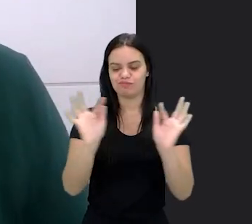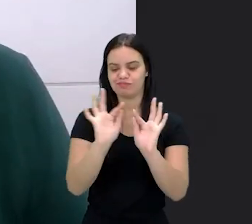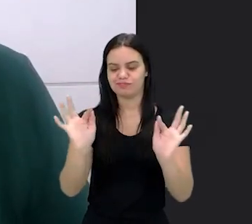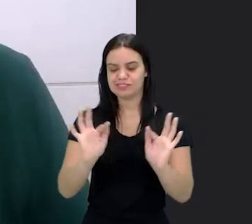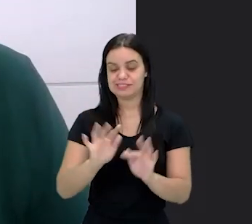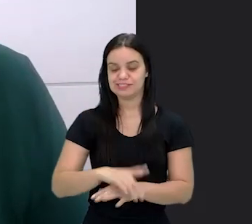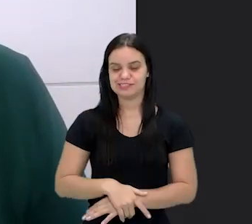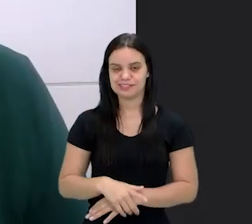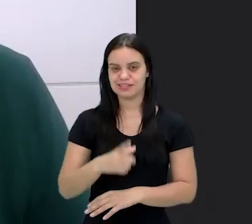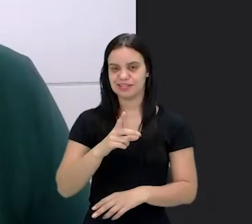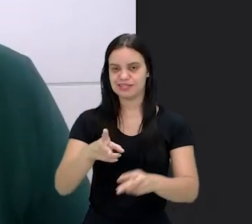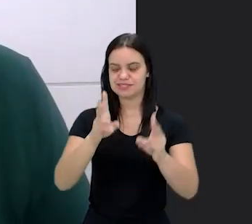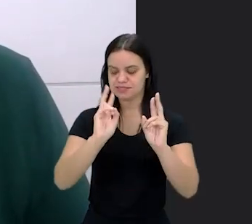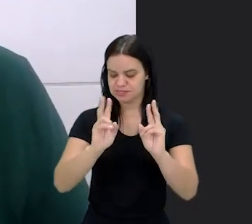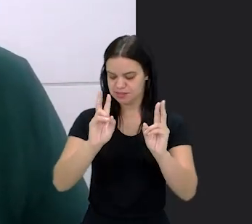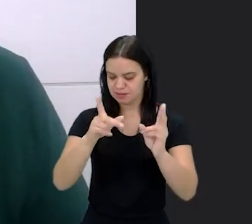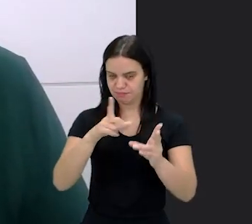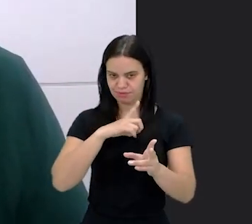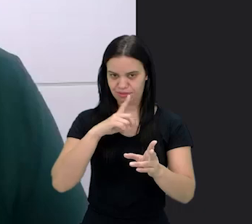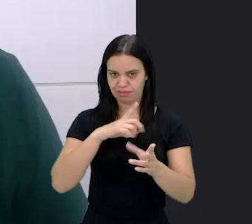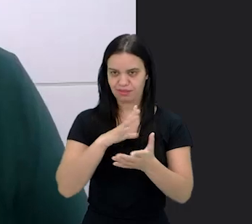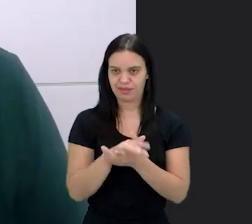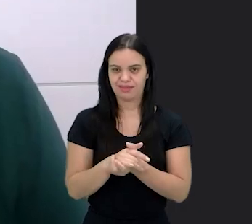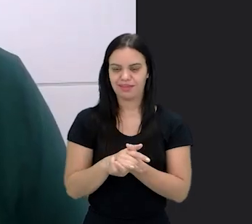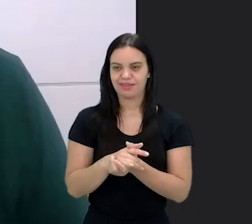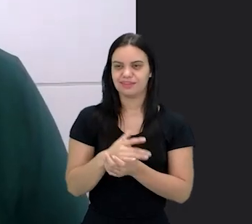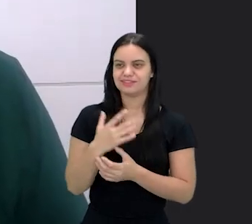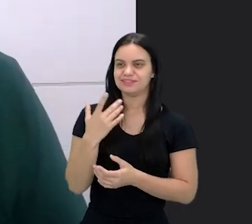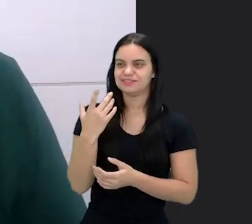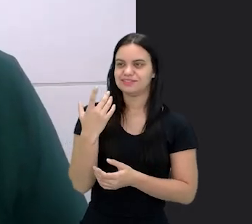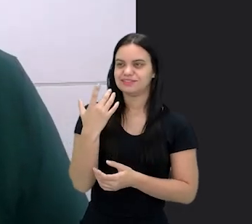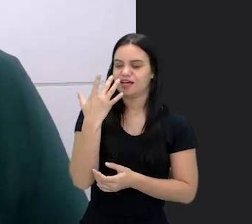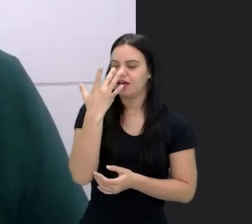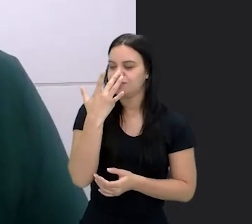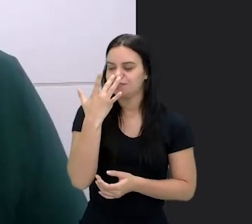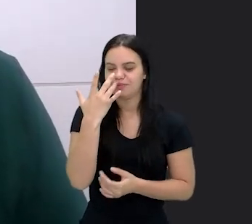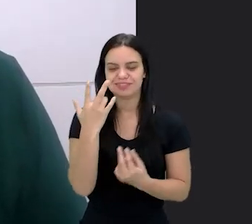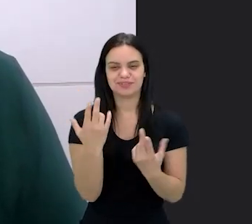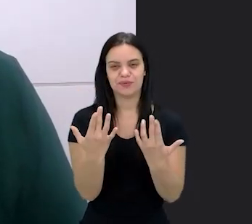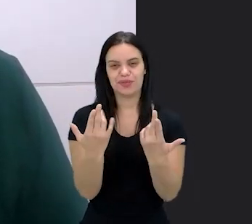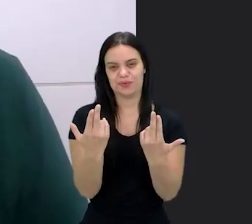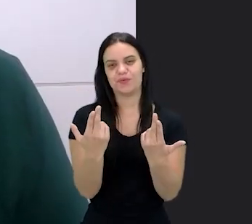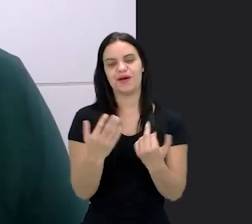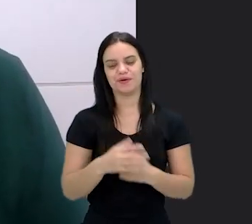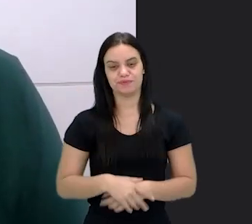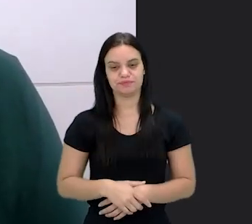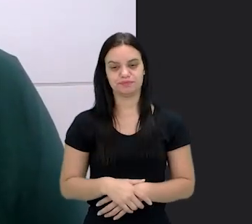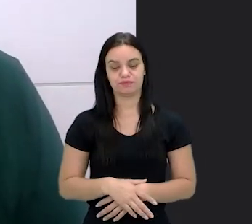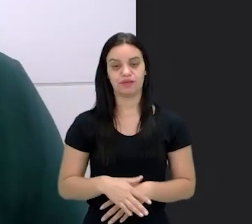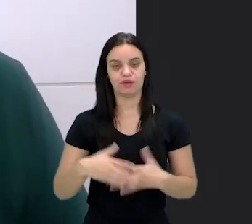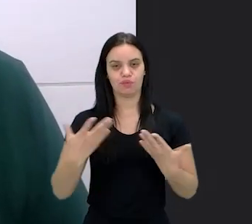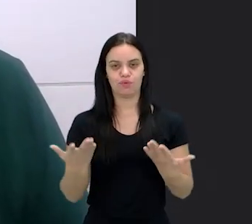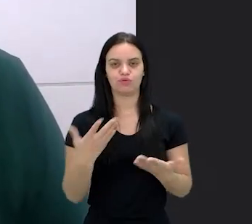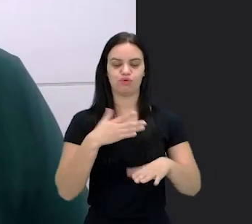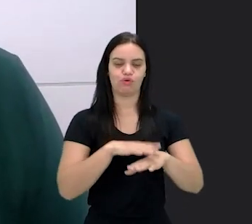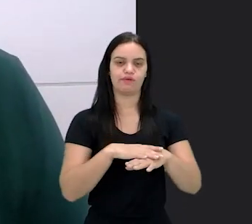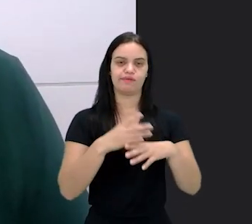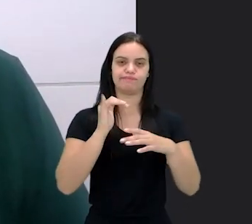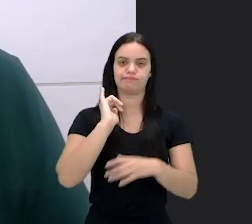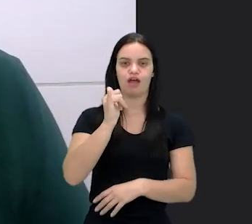e sempre tenho o mesmo encanto por essa obra. Quando a gente